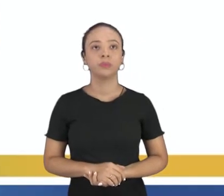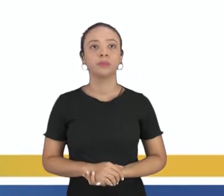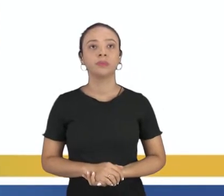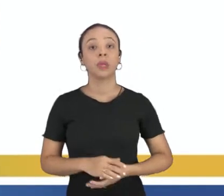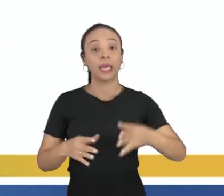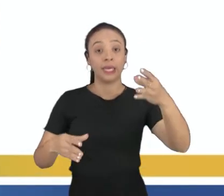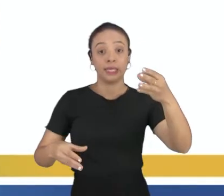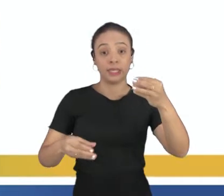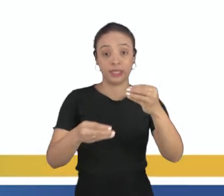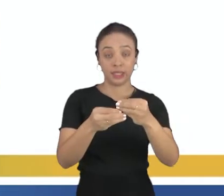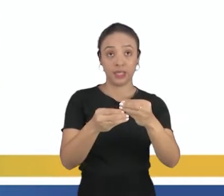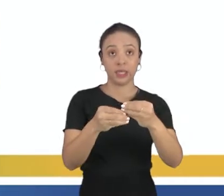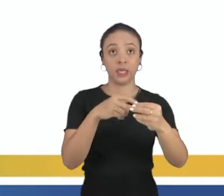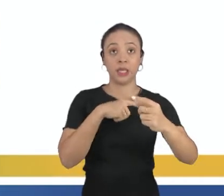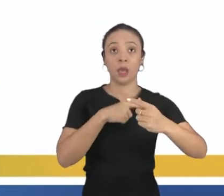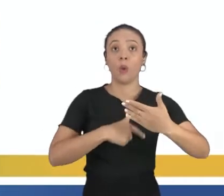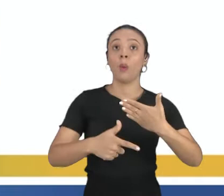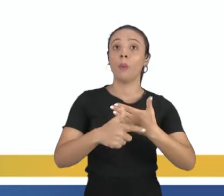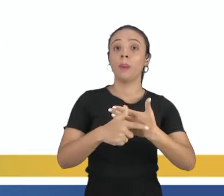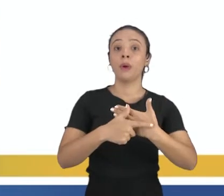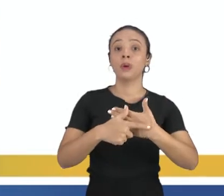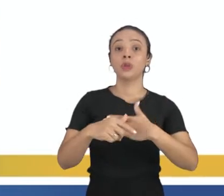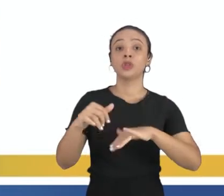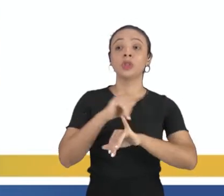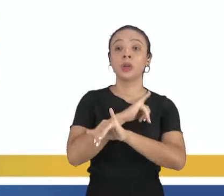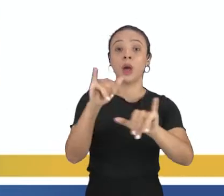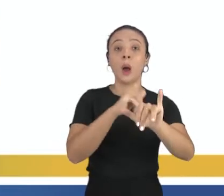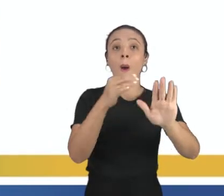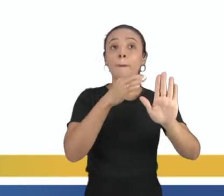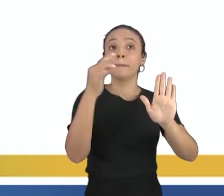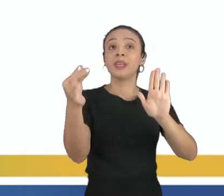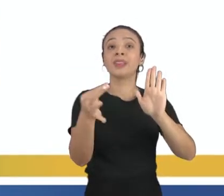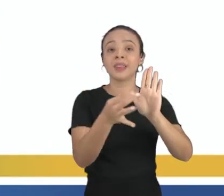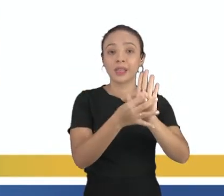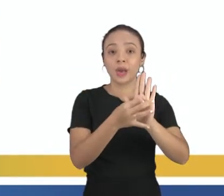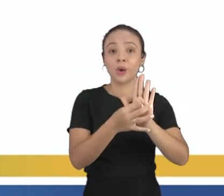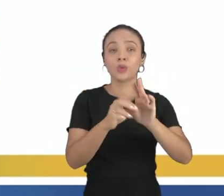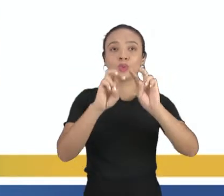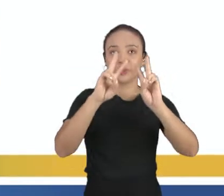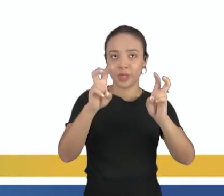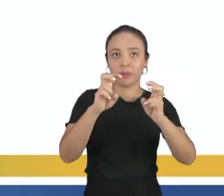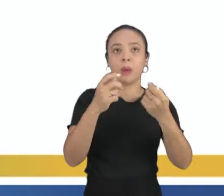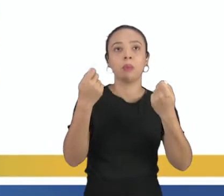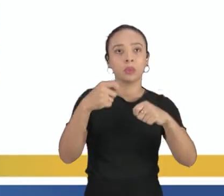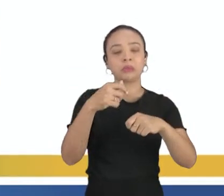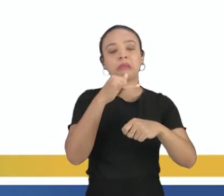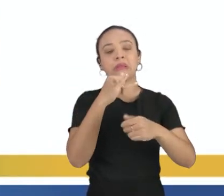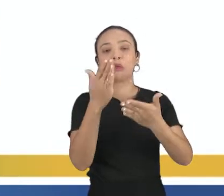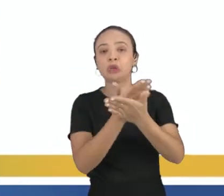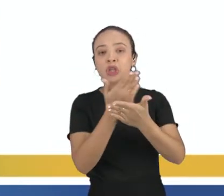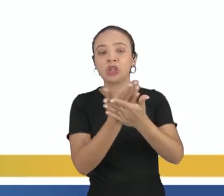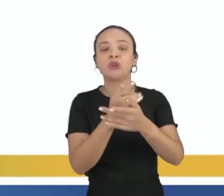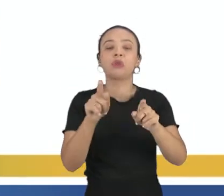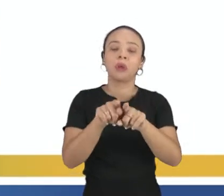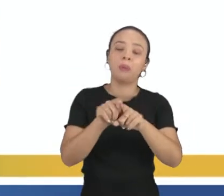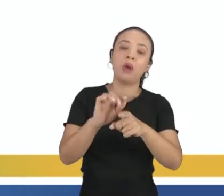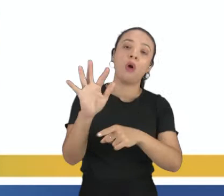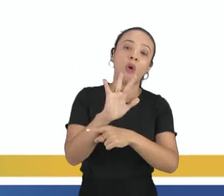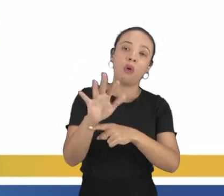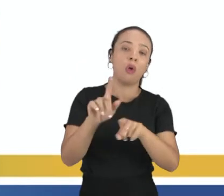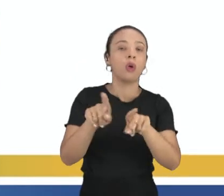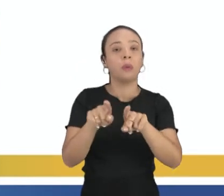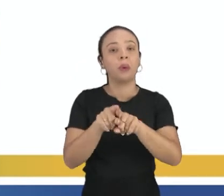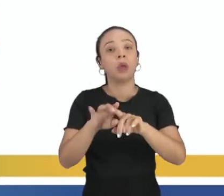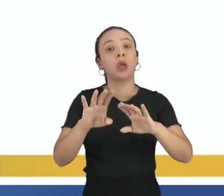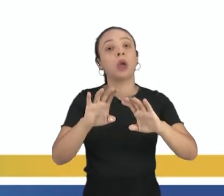Resenha tem como objetivo transmitir a opinião de um leitor sobre um conteúdo, o qual pode ser sobre um livro, um filme, um evento ou